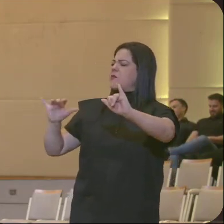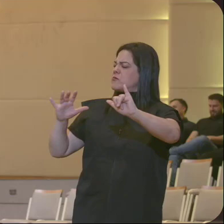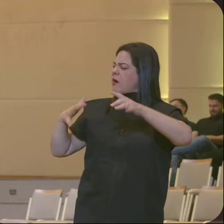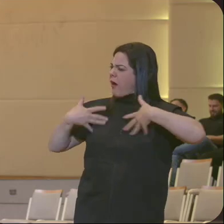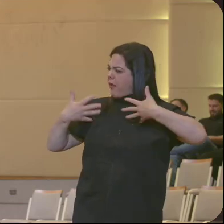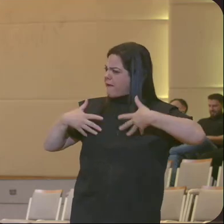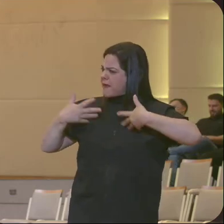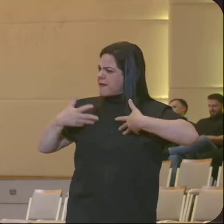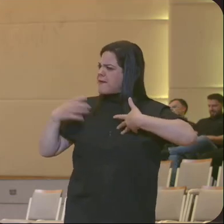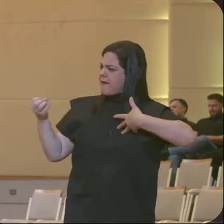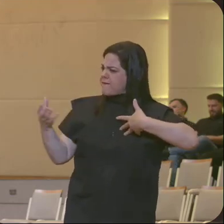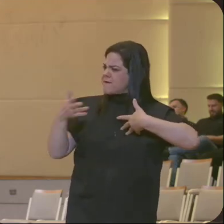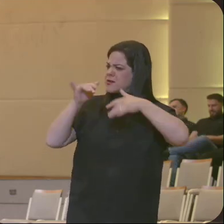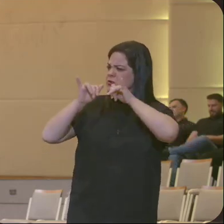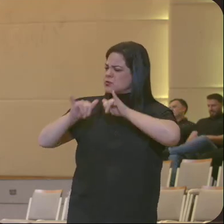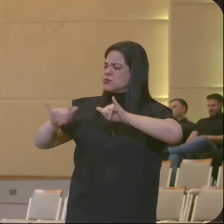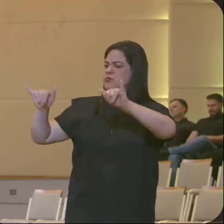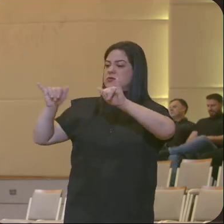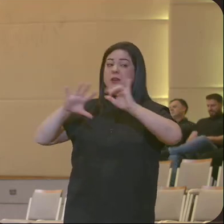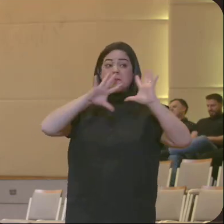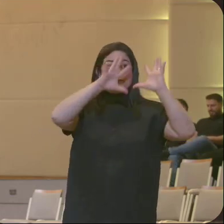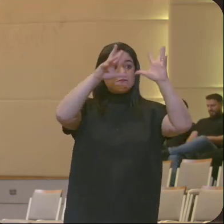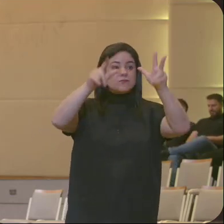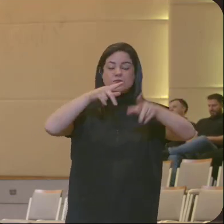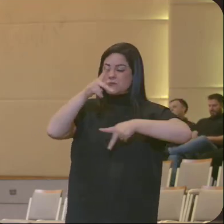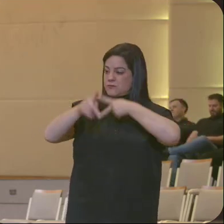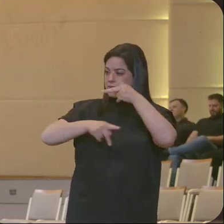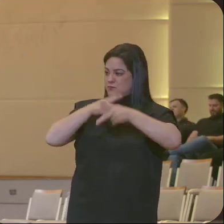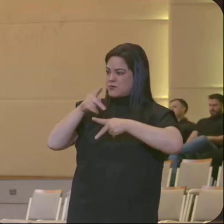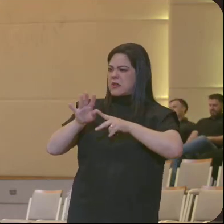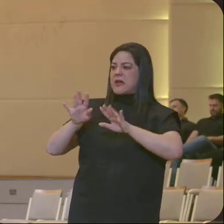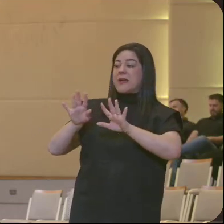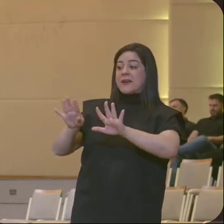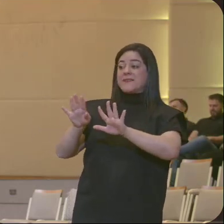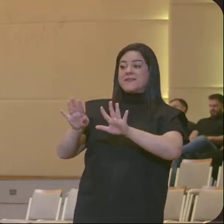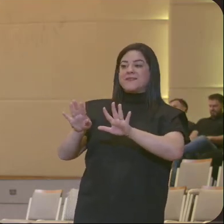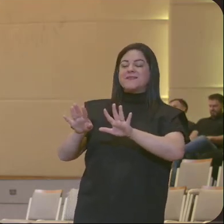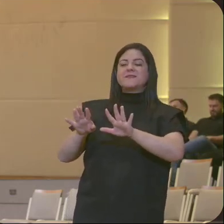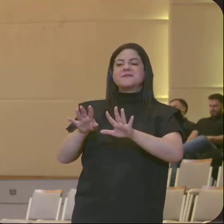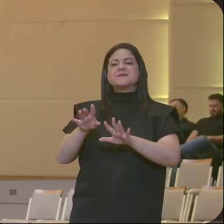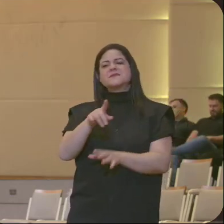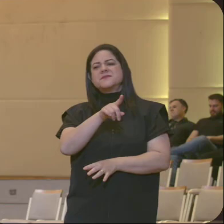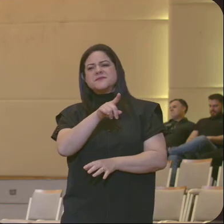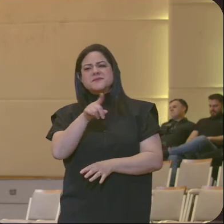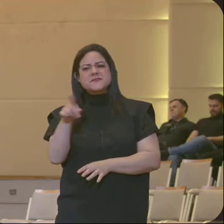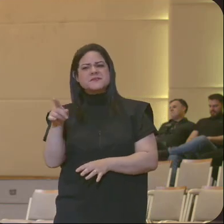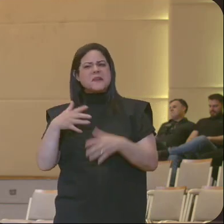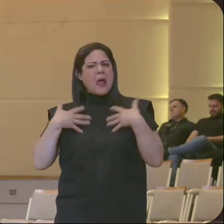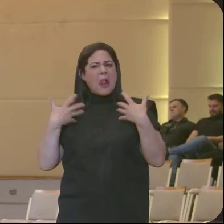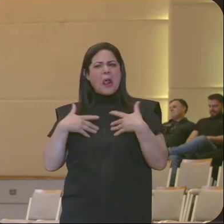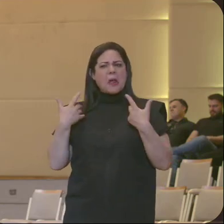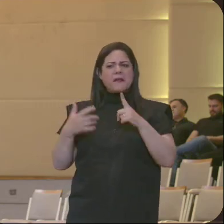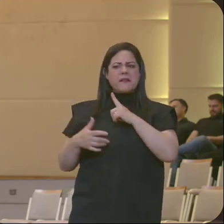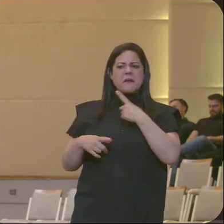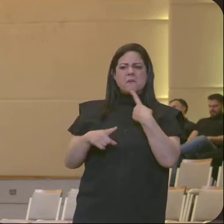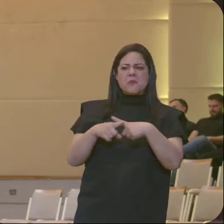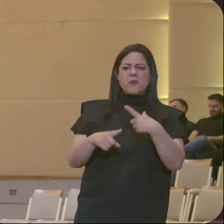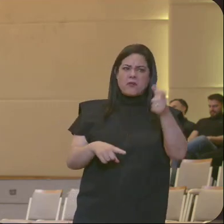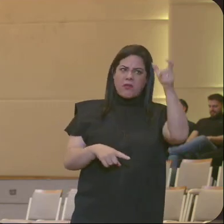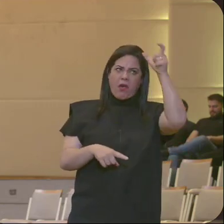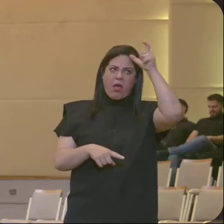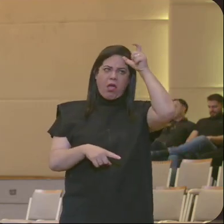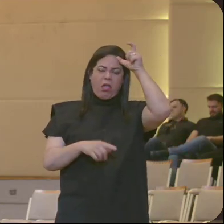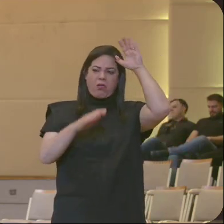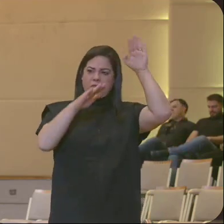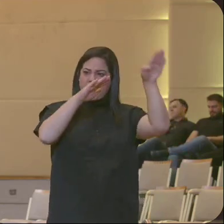grande alegria que será para todo o povo. Não fique alegre muitas vezes porque os demônios se vos submetem,